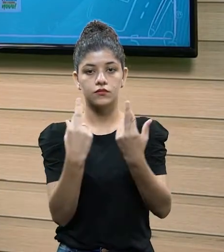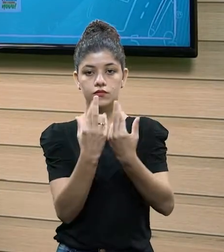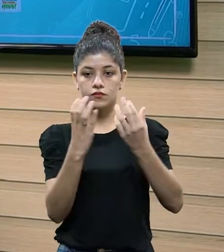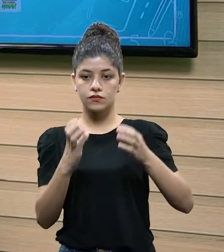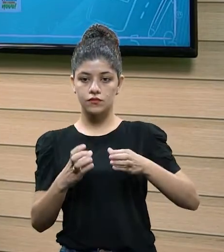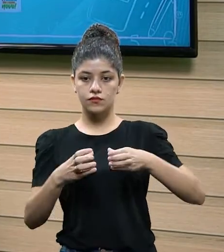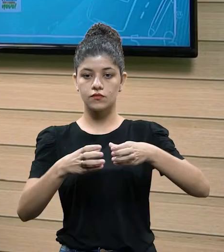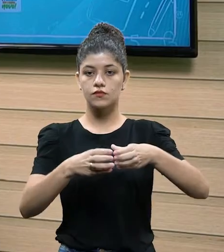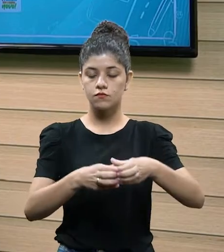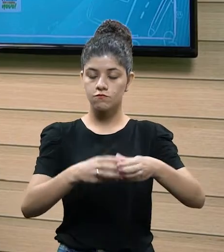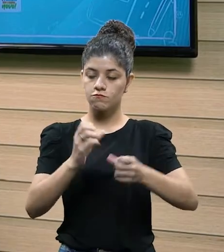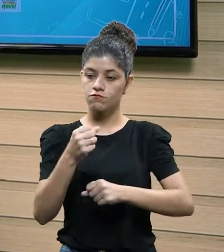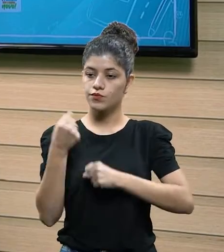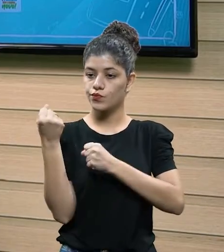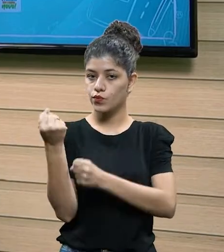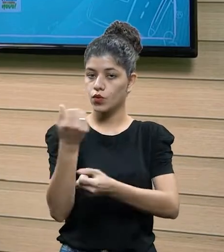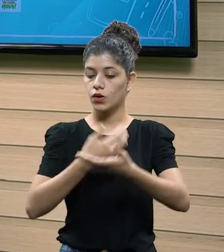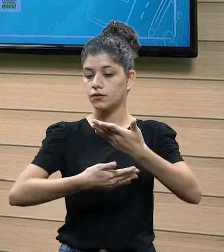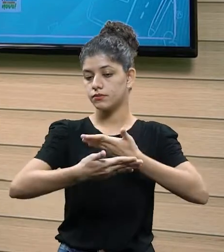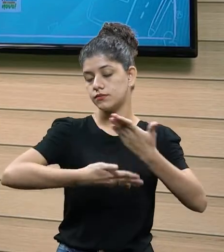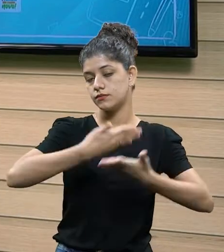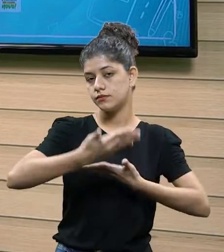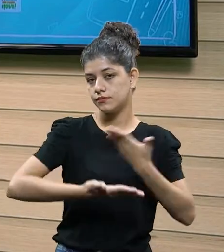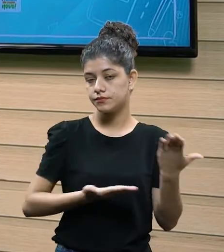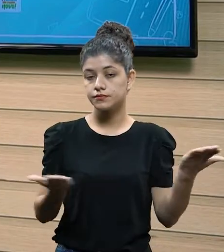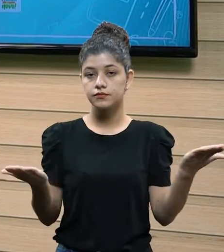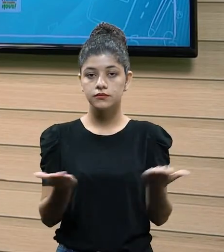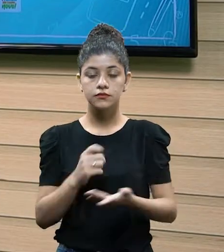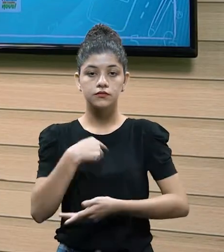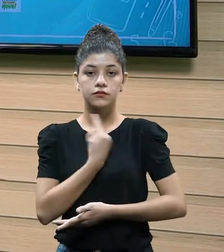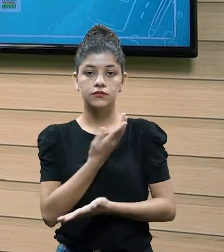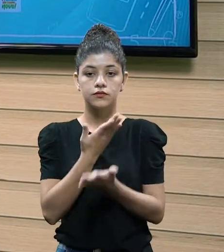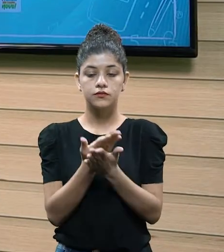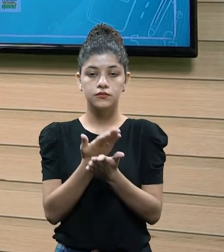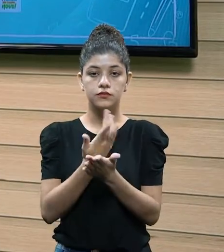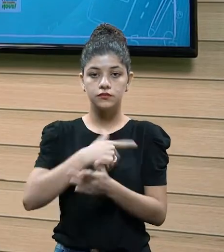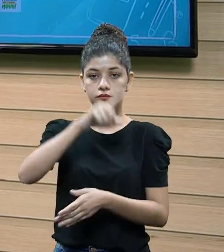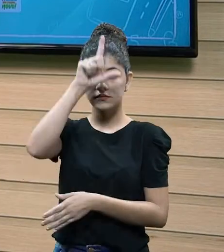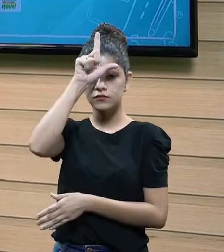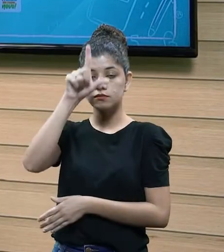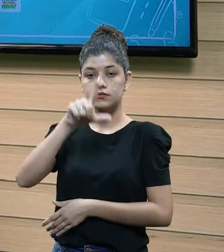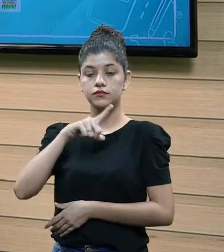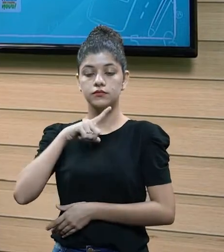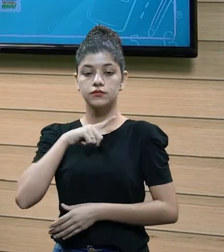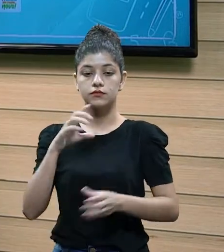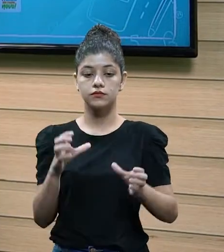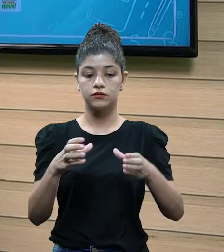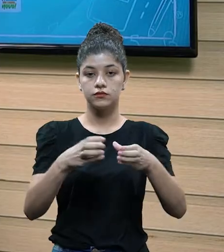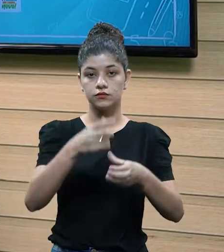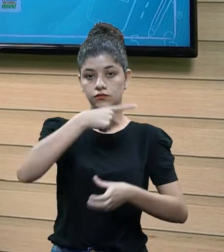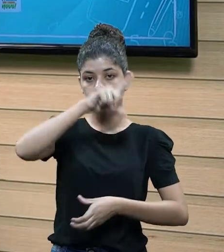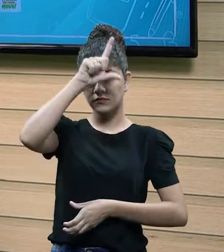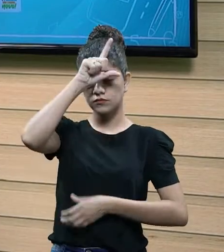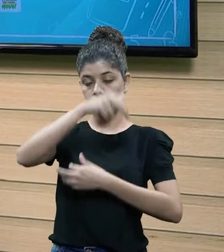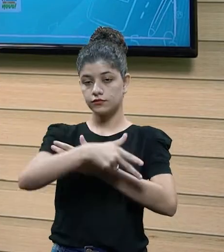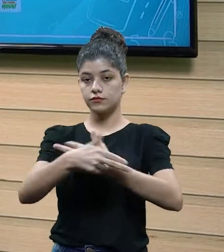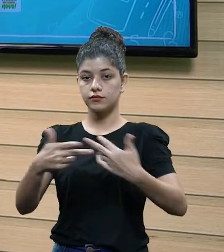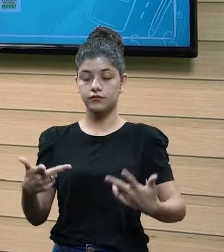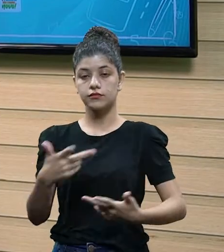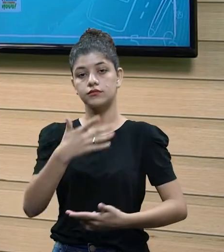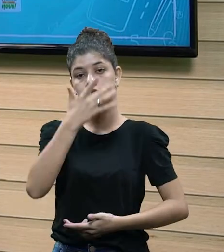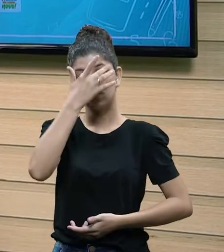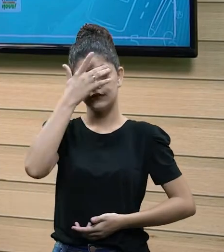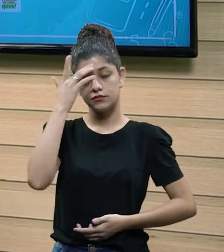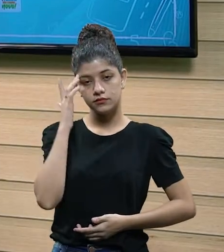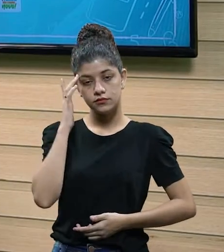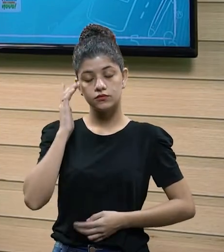mais força, de troca de energia. E aí, como nós já estudamos liderança, a gente sabe que uma equipe ela é composta por um líder e vários liderados,